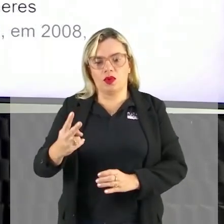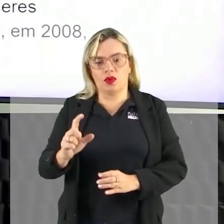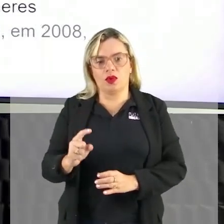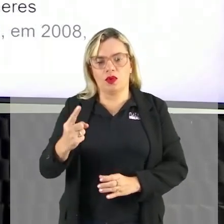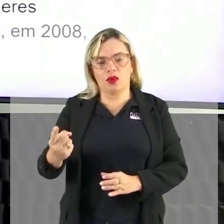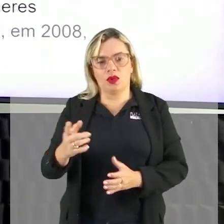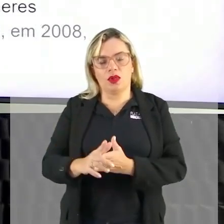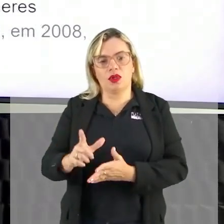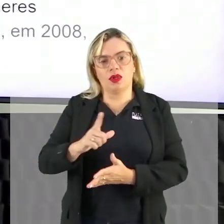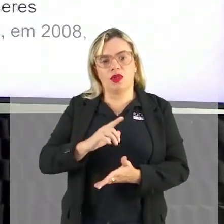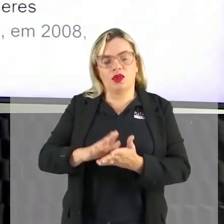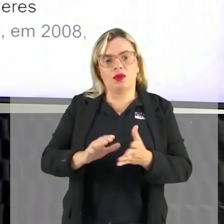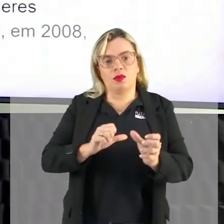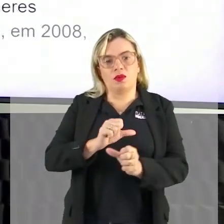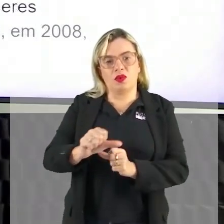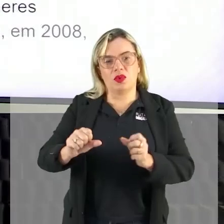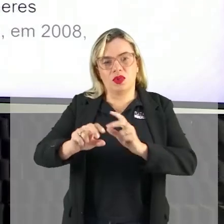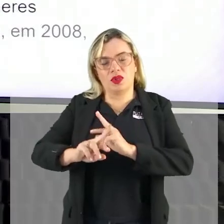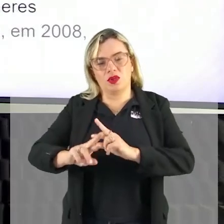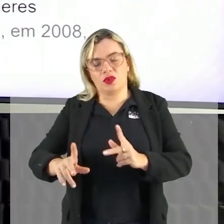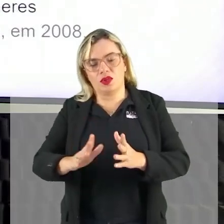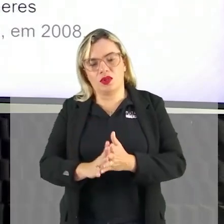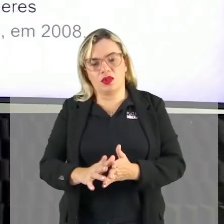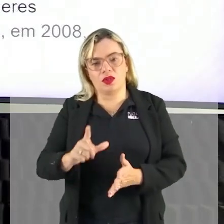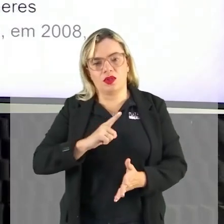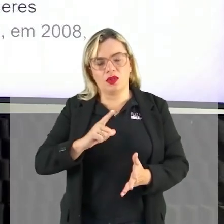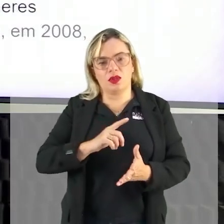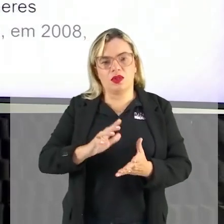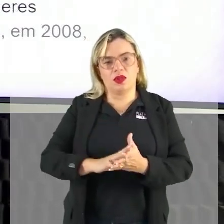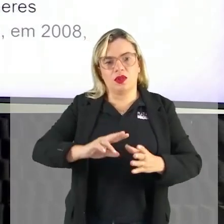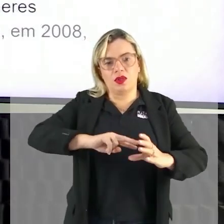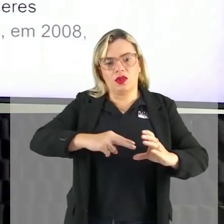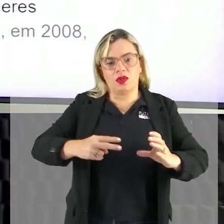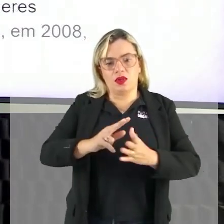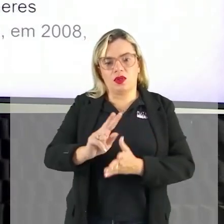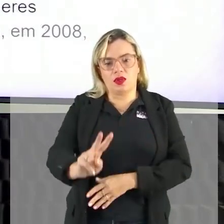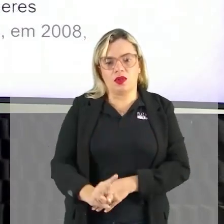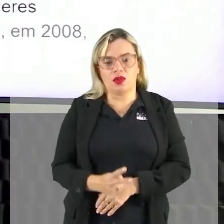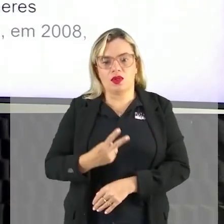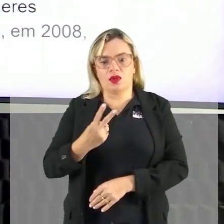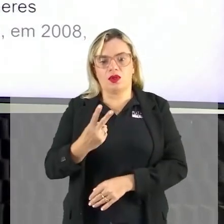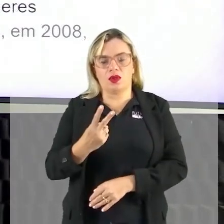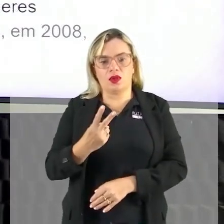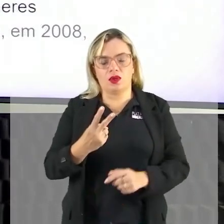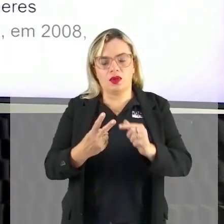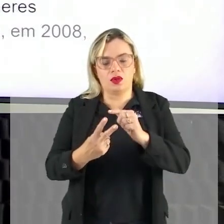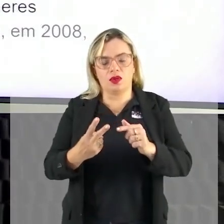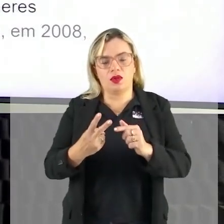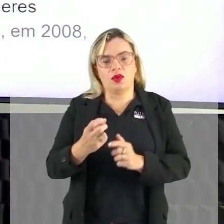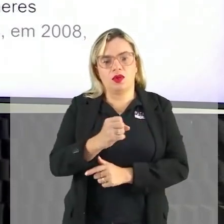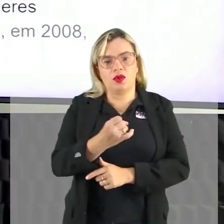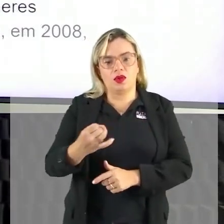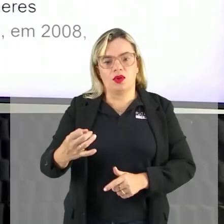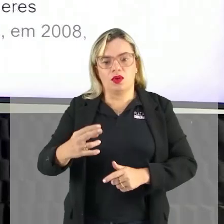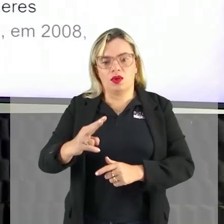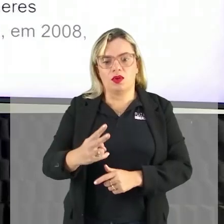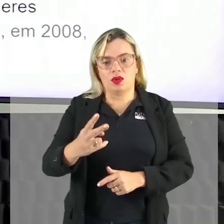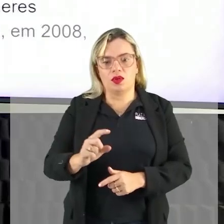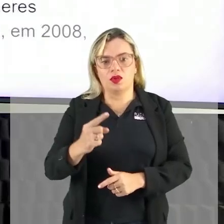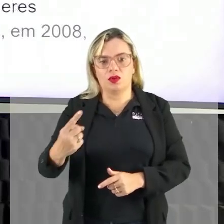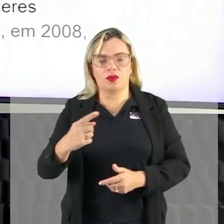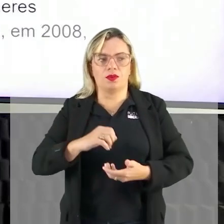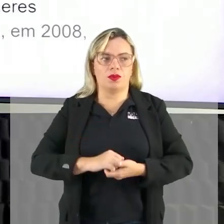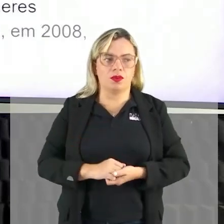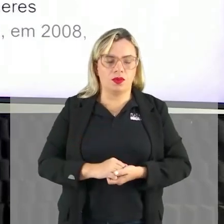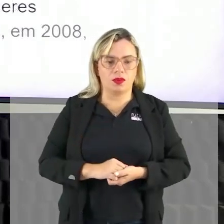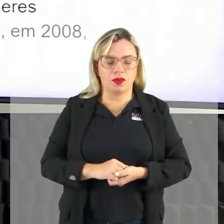2 cromossomos 21. Né? Então, ele sai da normalidade, sai do esperado, né?